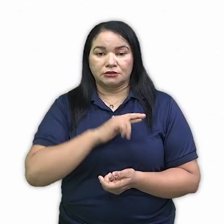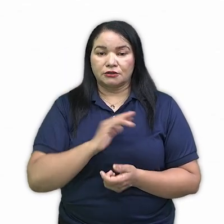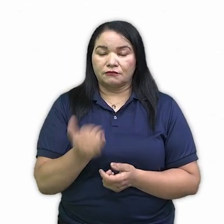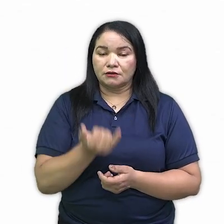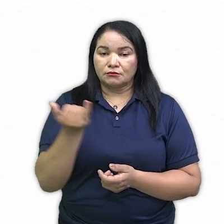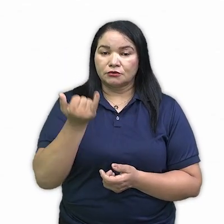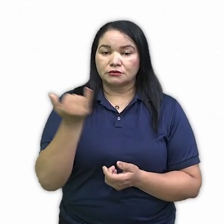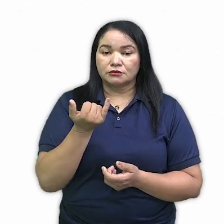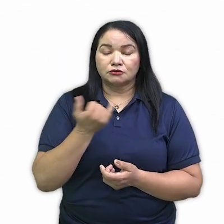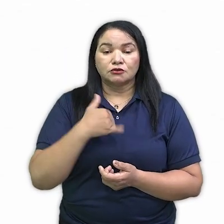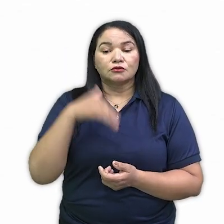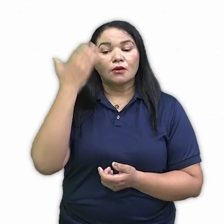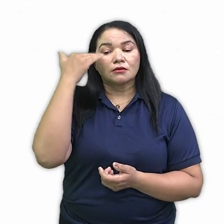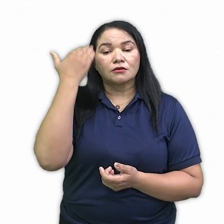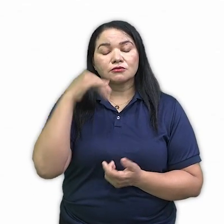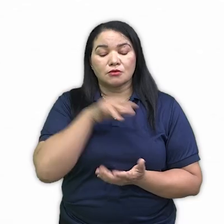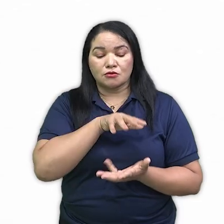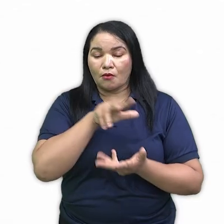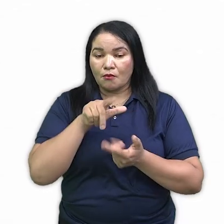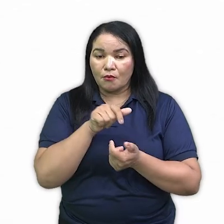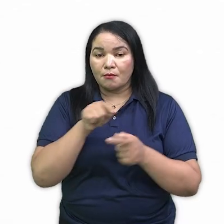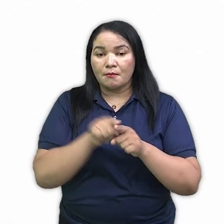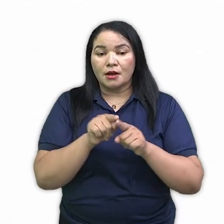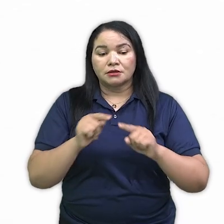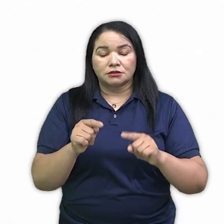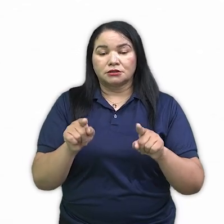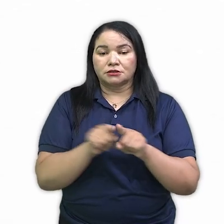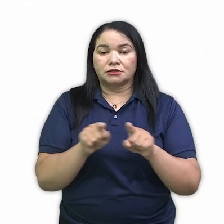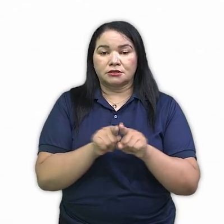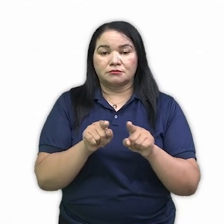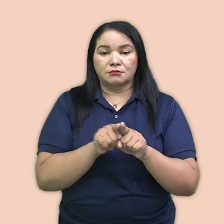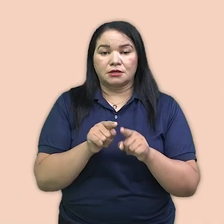né, na compreensão do mundo, mas